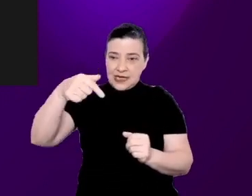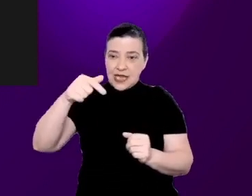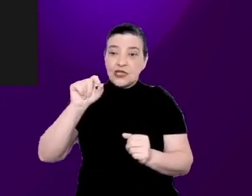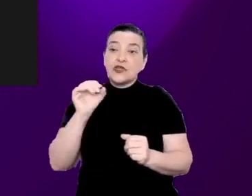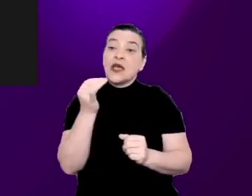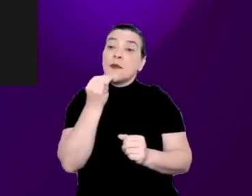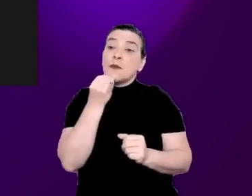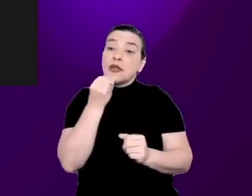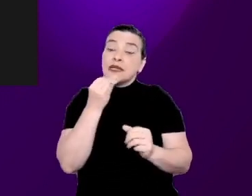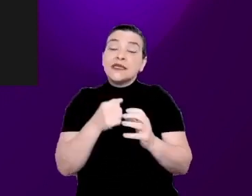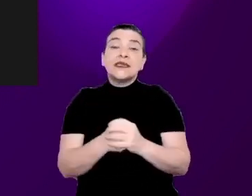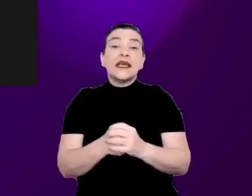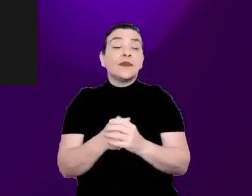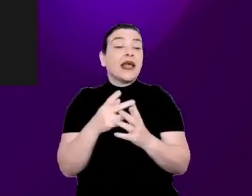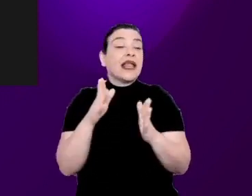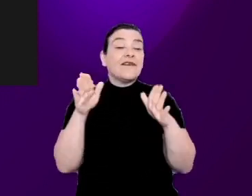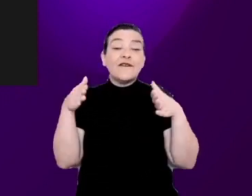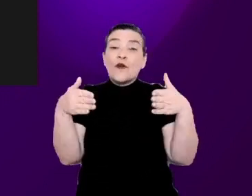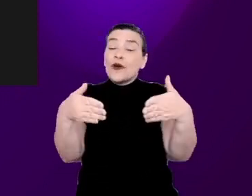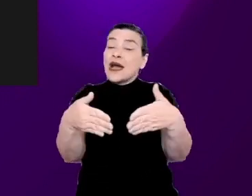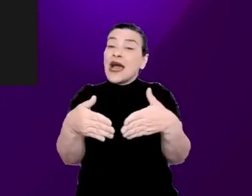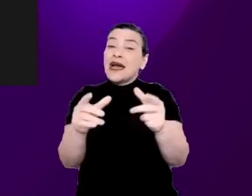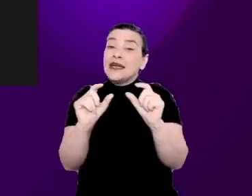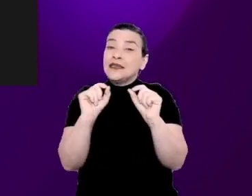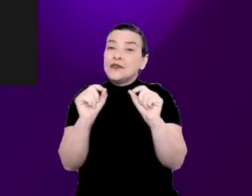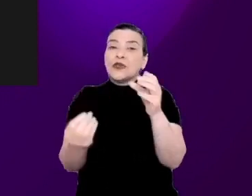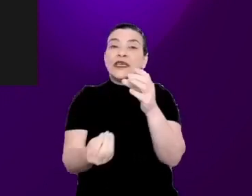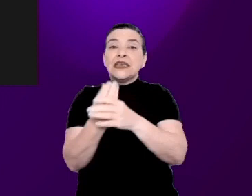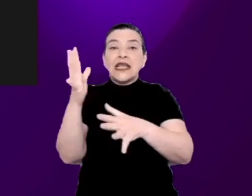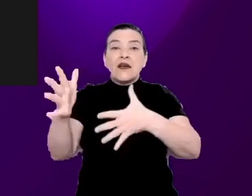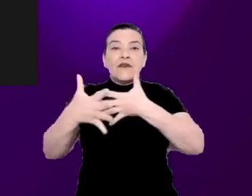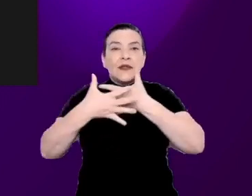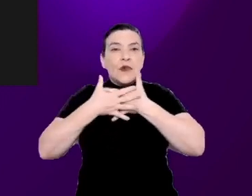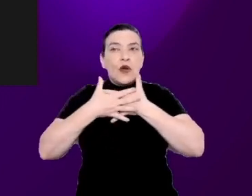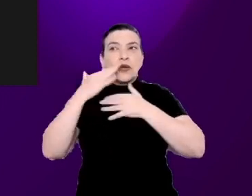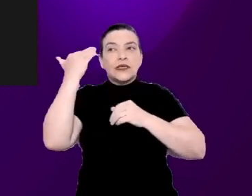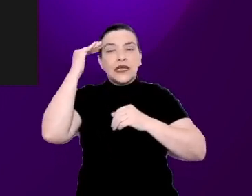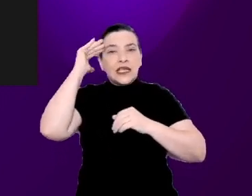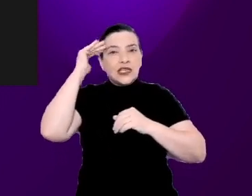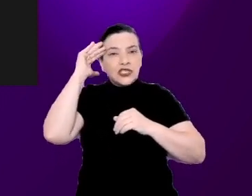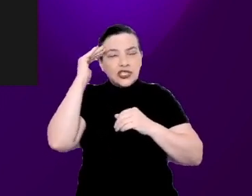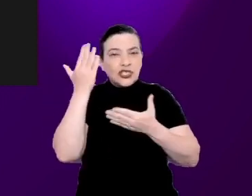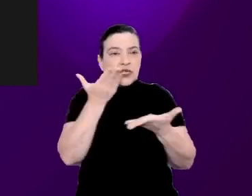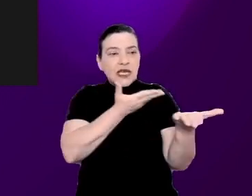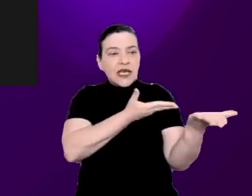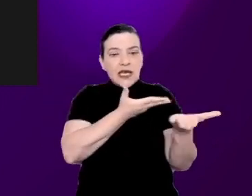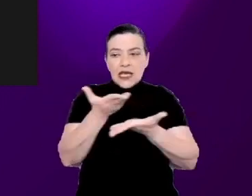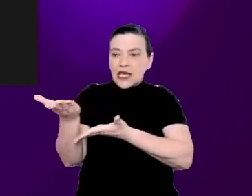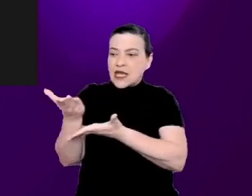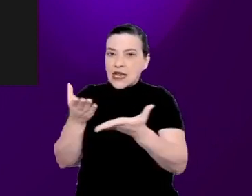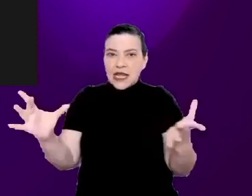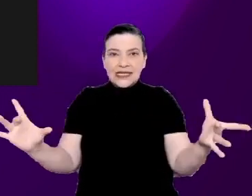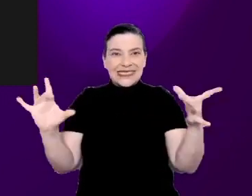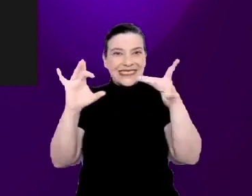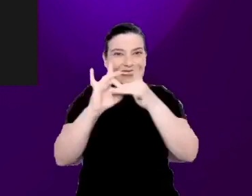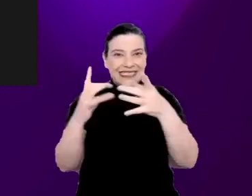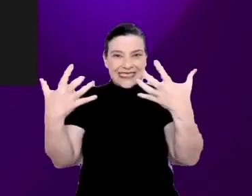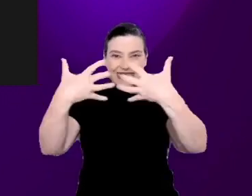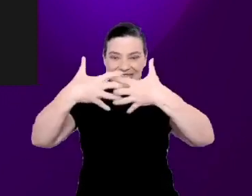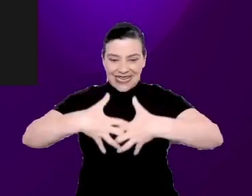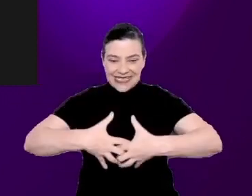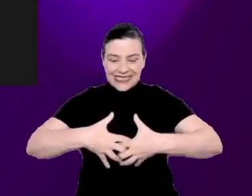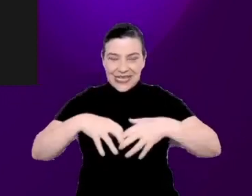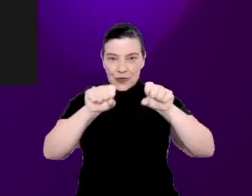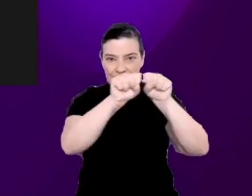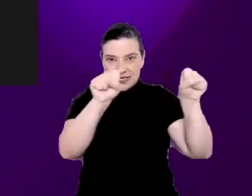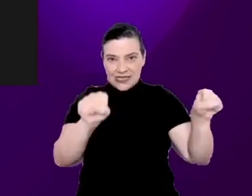lucrativos, dedicada, né, a prover um framework compreensivo, né, e relacionar esses padrões de troca, de integração de informações